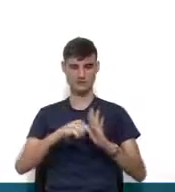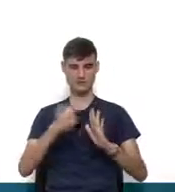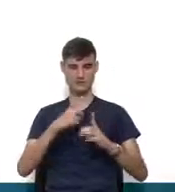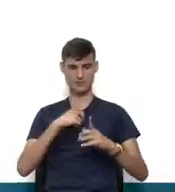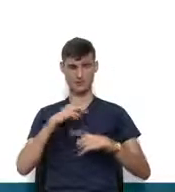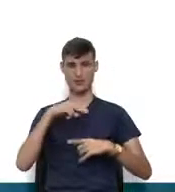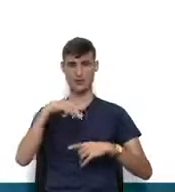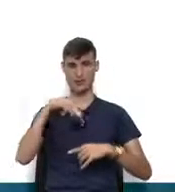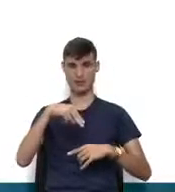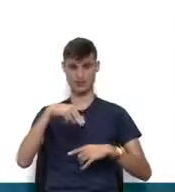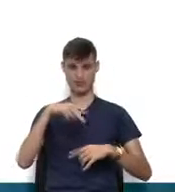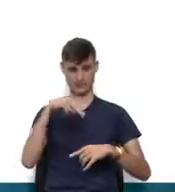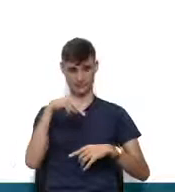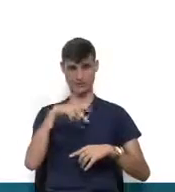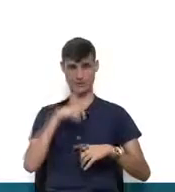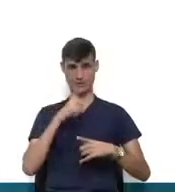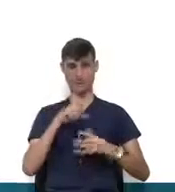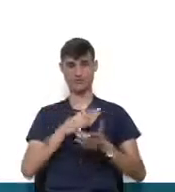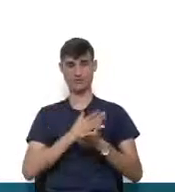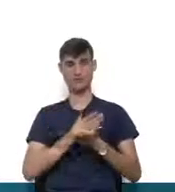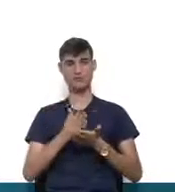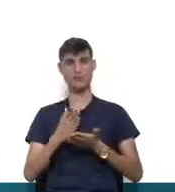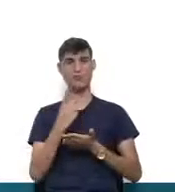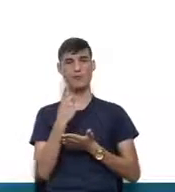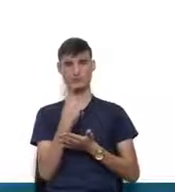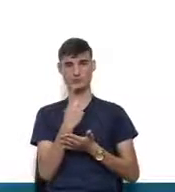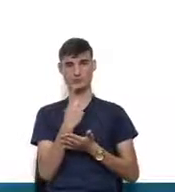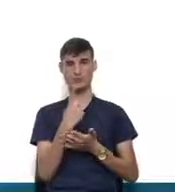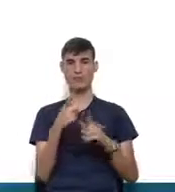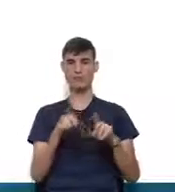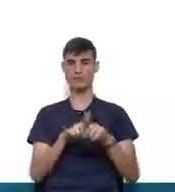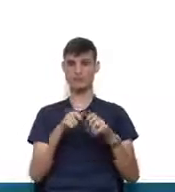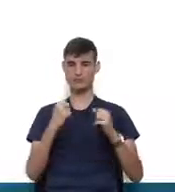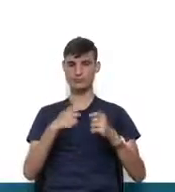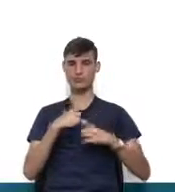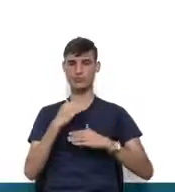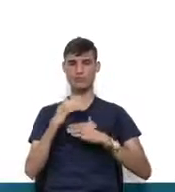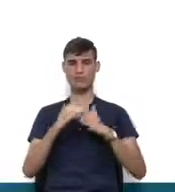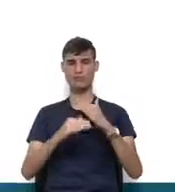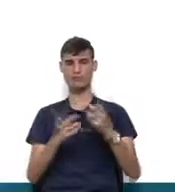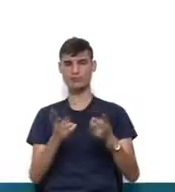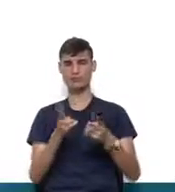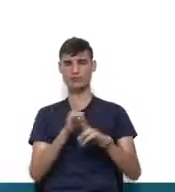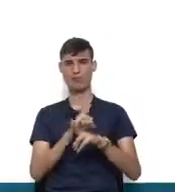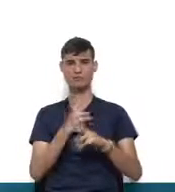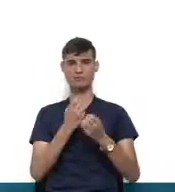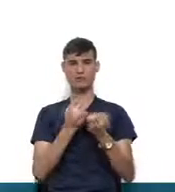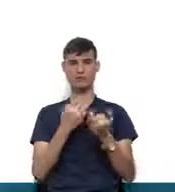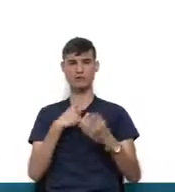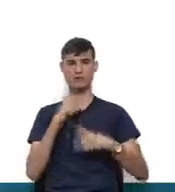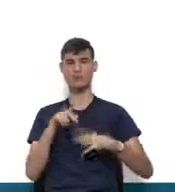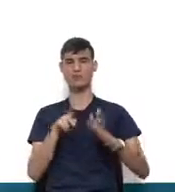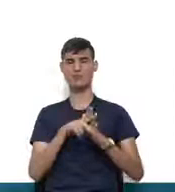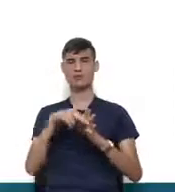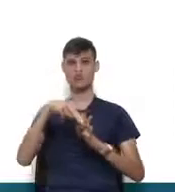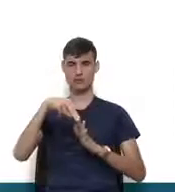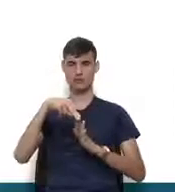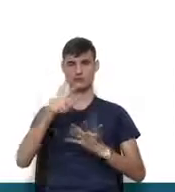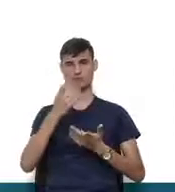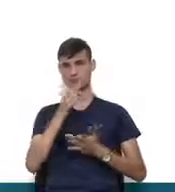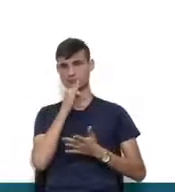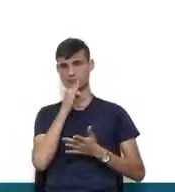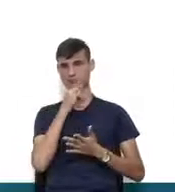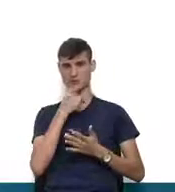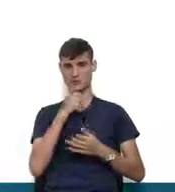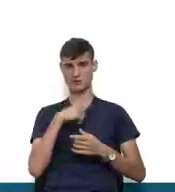um n, este n ele inicia em 1 e a gente pode ir substituindo valores para esse n. Por exemplo,